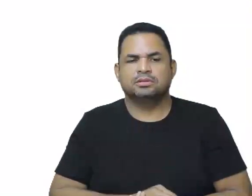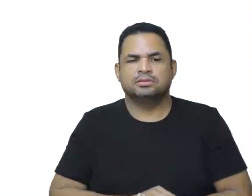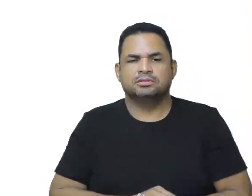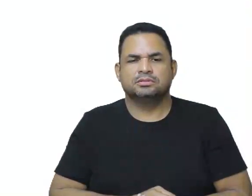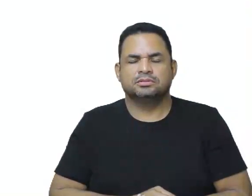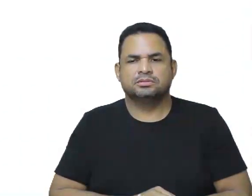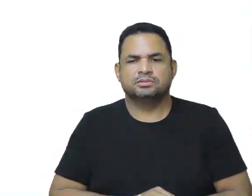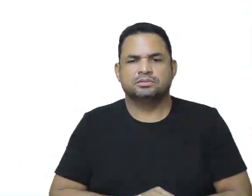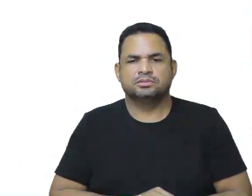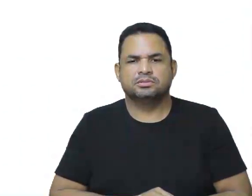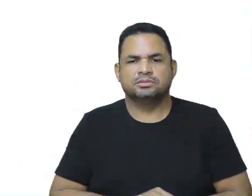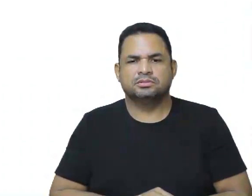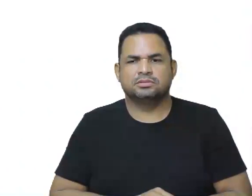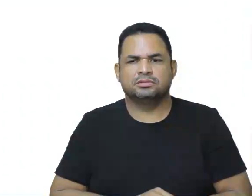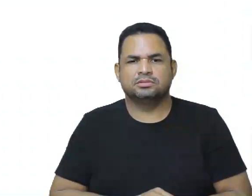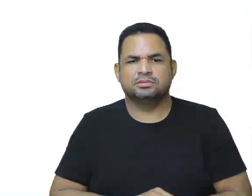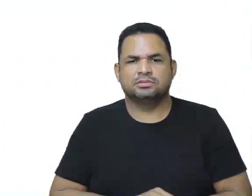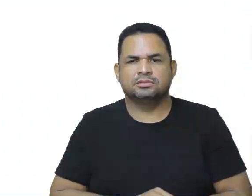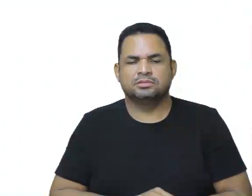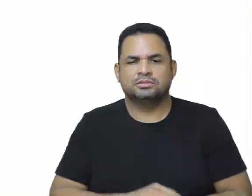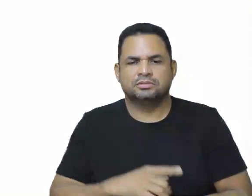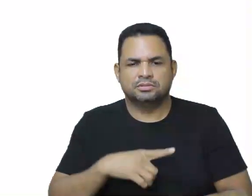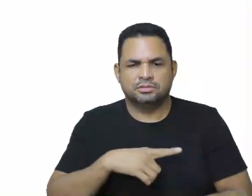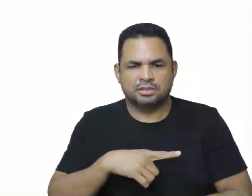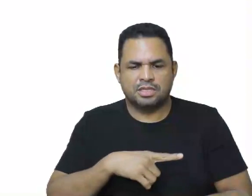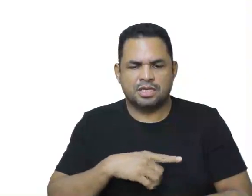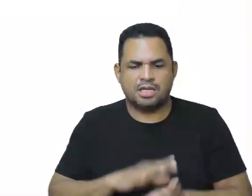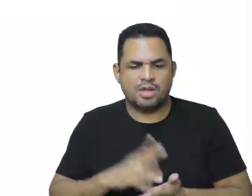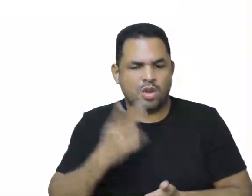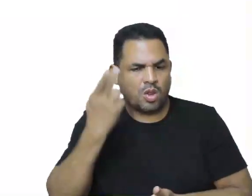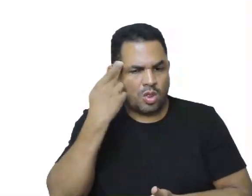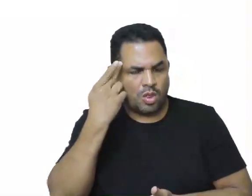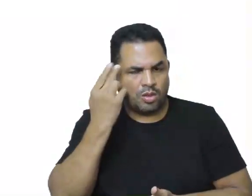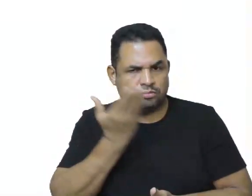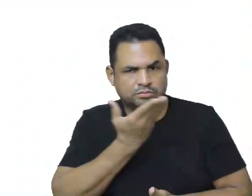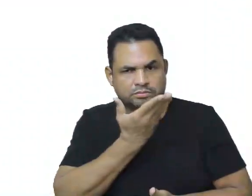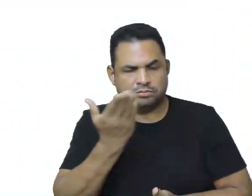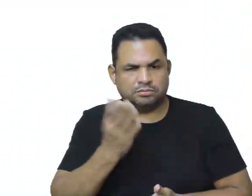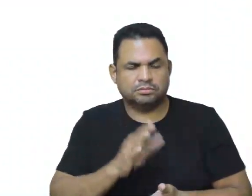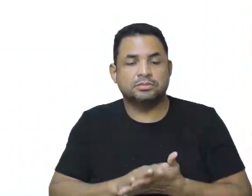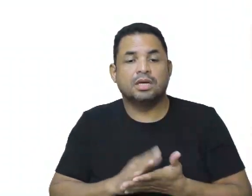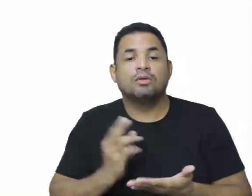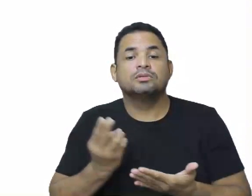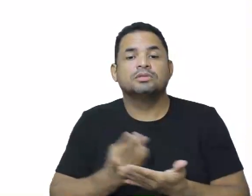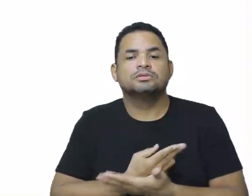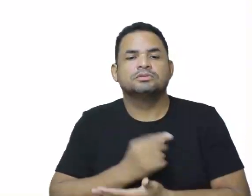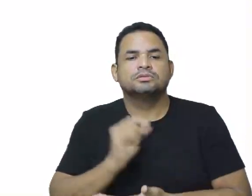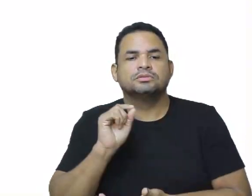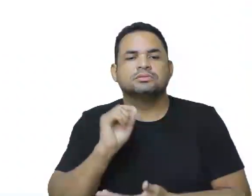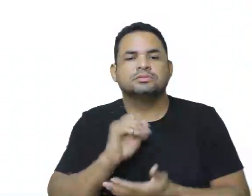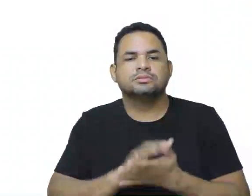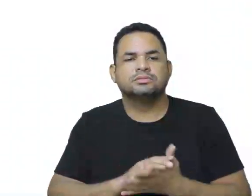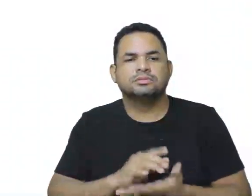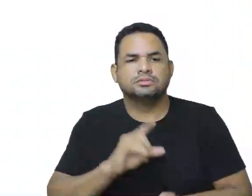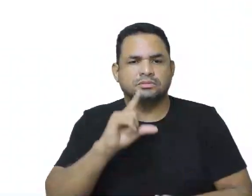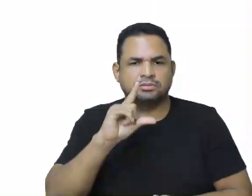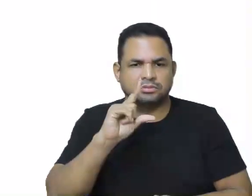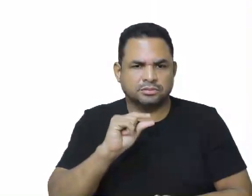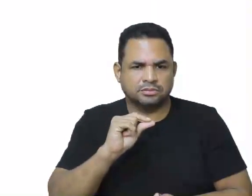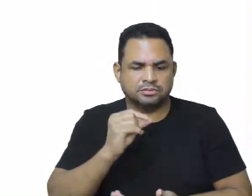desse processo de lixiviação, que é um processo natural, nós temos consequências, como a diminuição